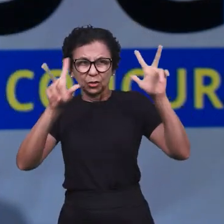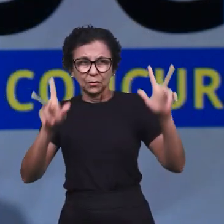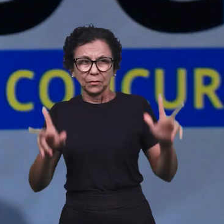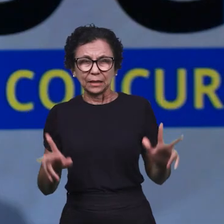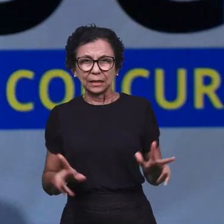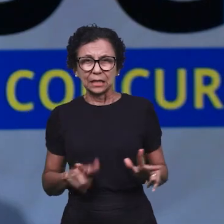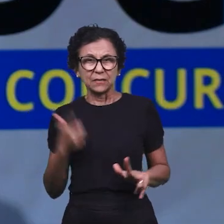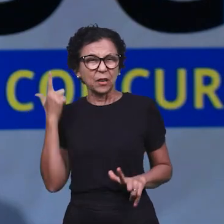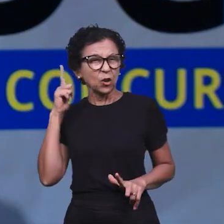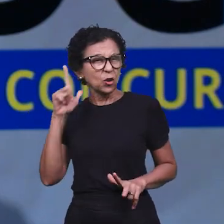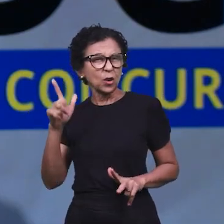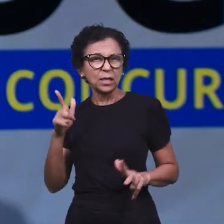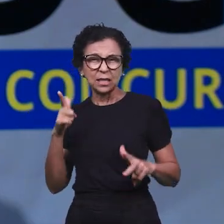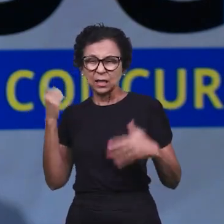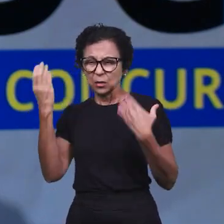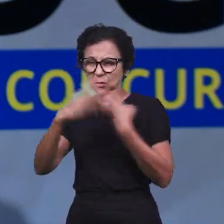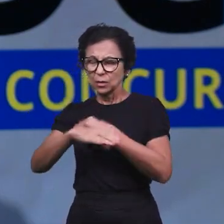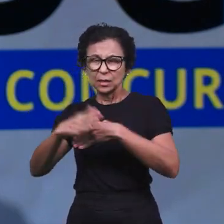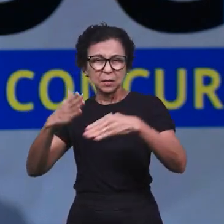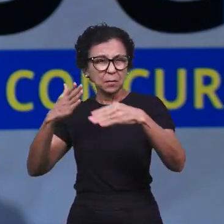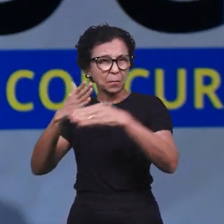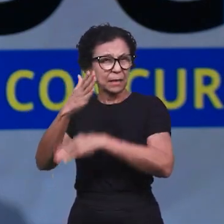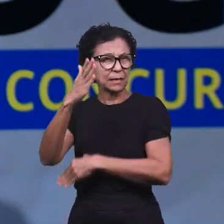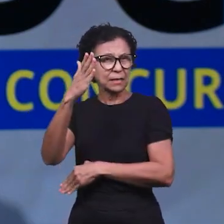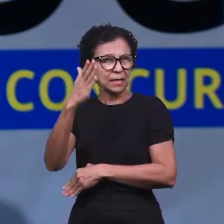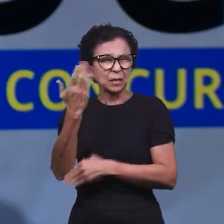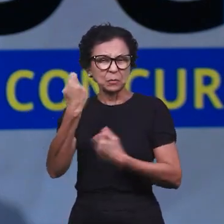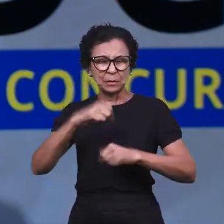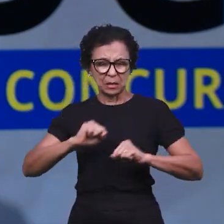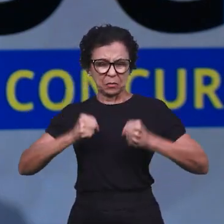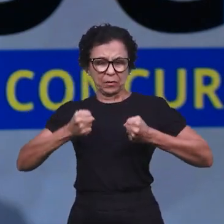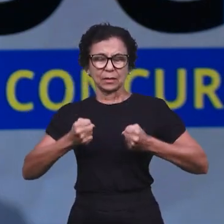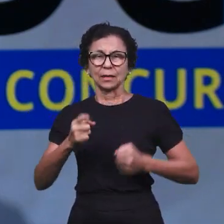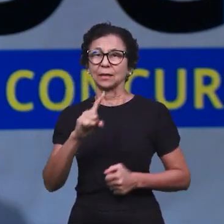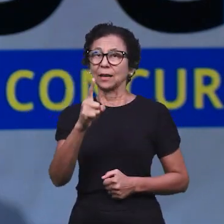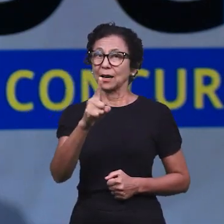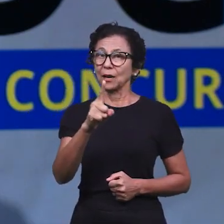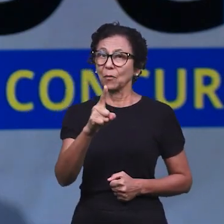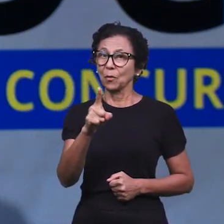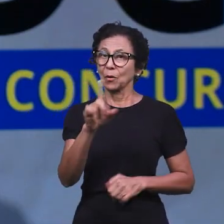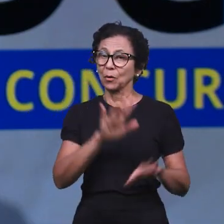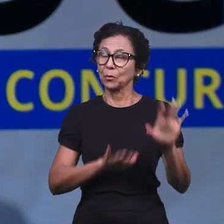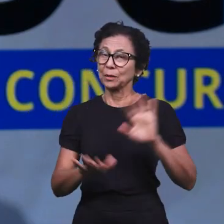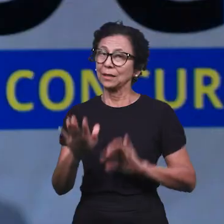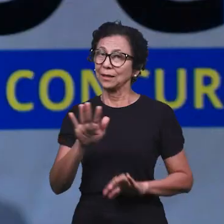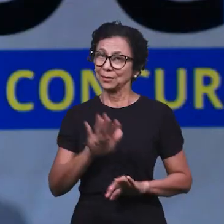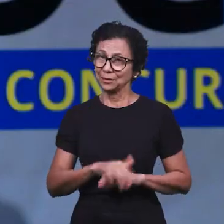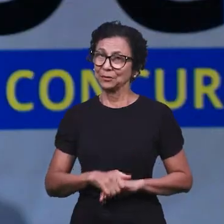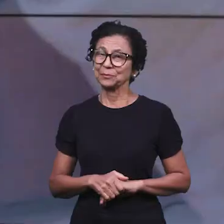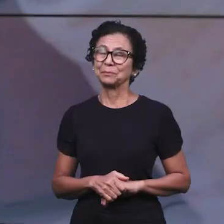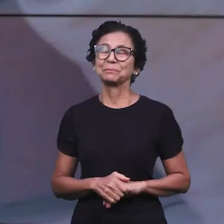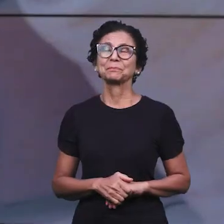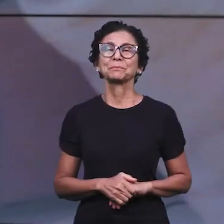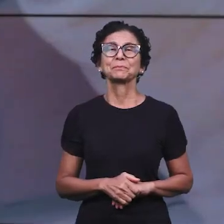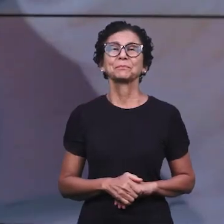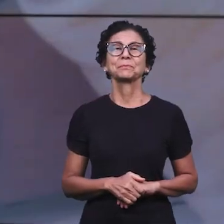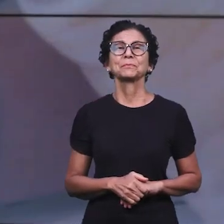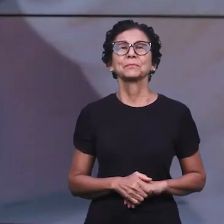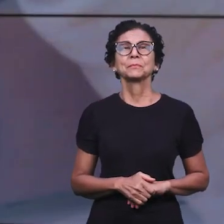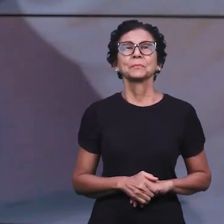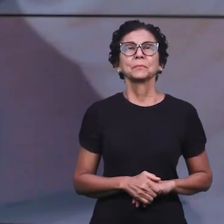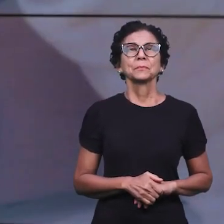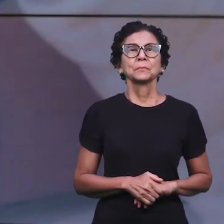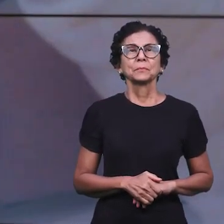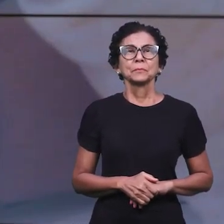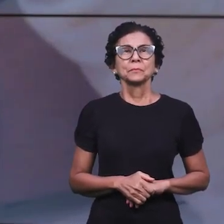fazer passar em um concurso sem esforço, já te digo para você fugir disso, que com certeza não vai ser bom. Tá bom? Então, ó, nosso